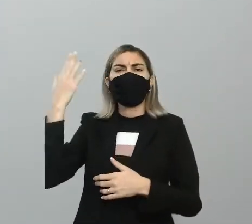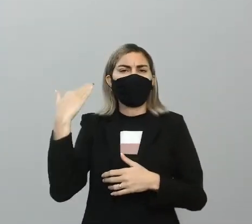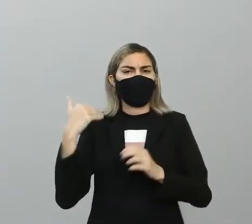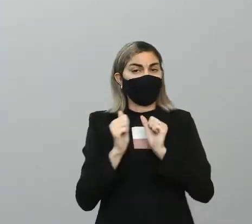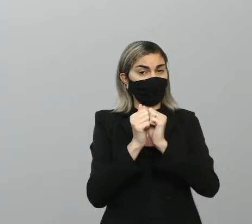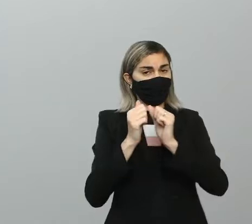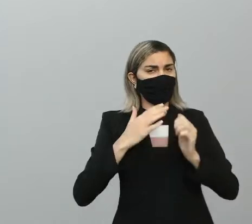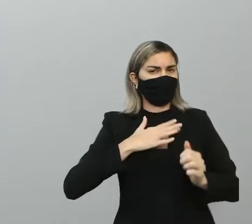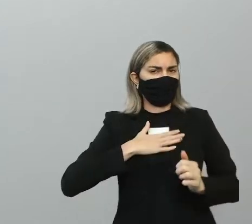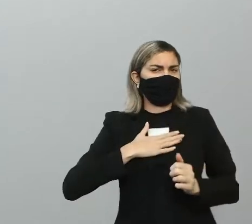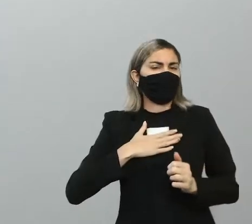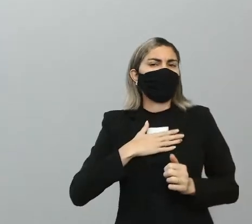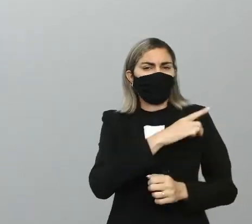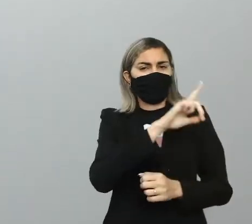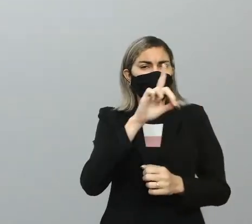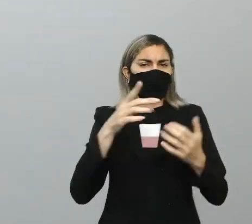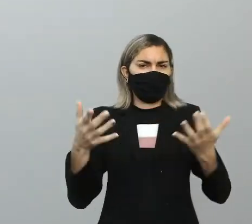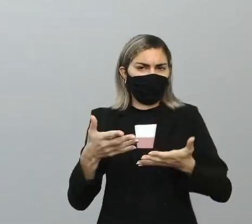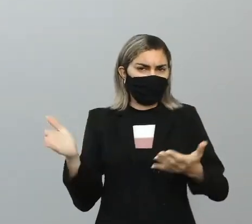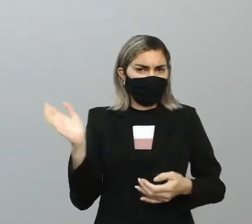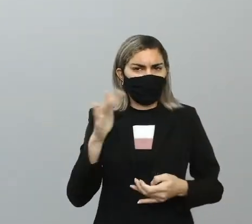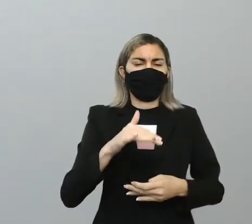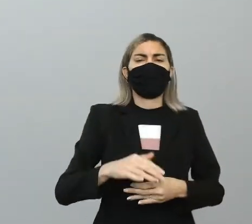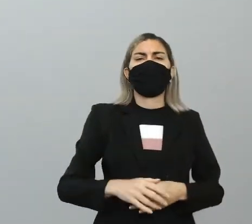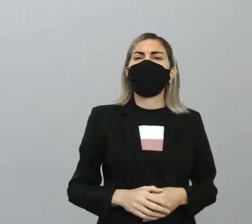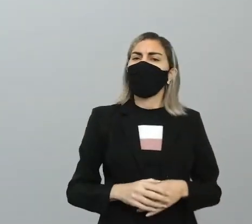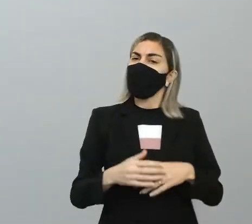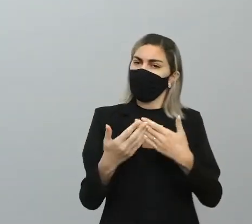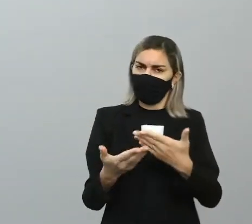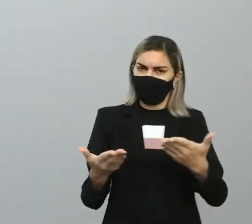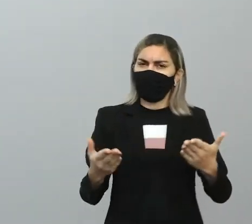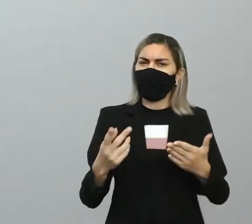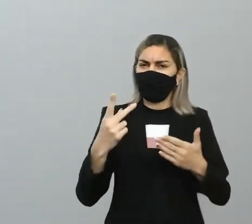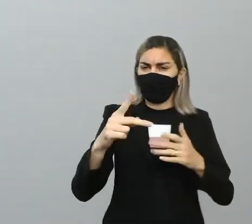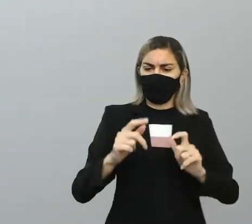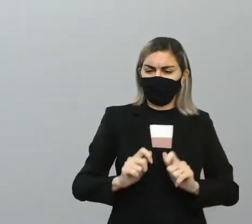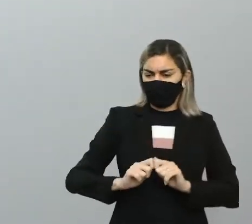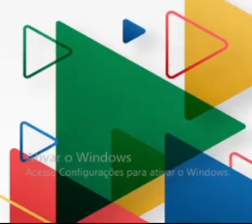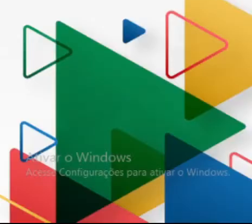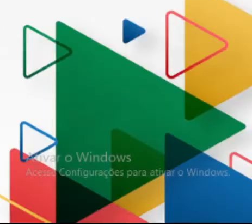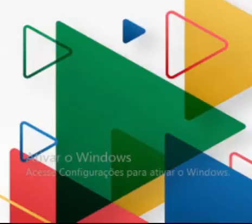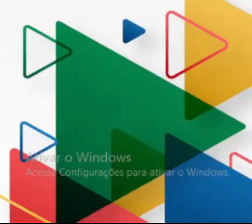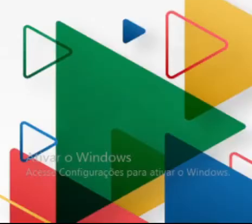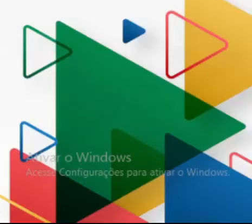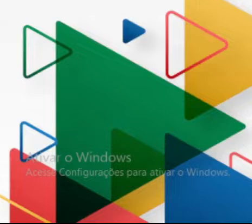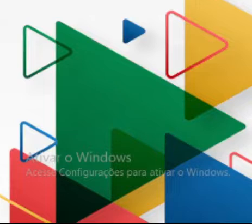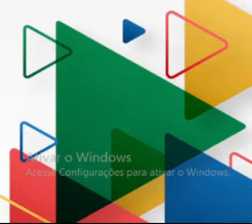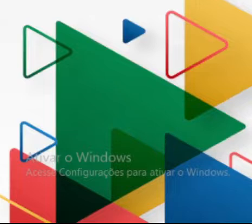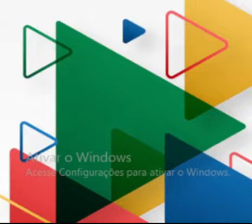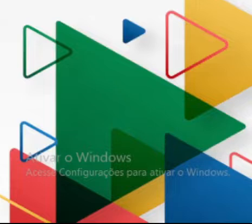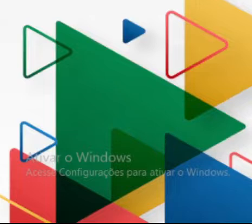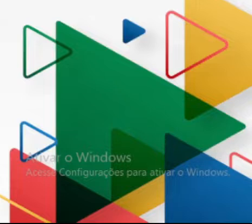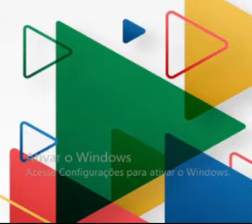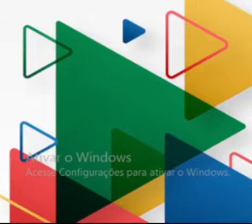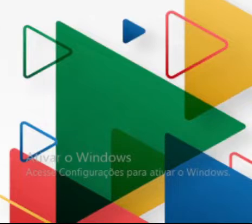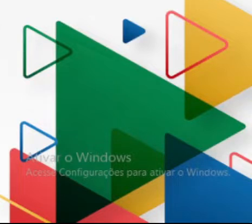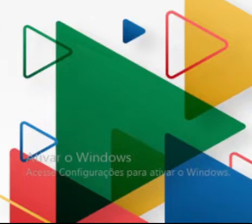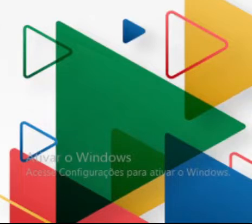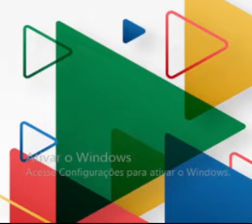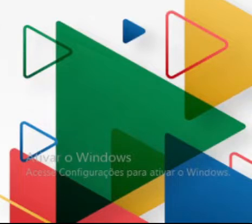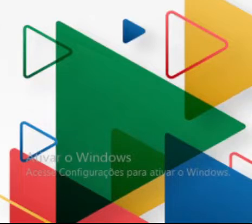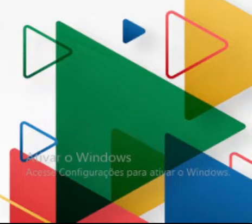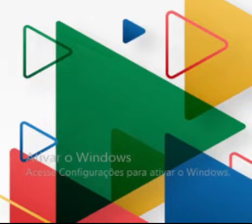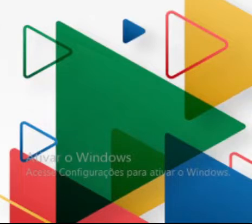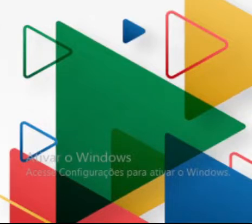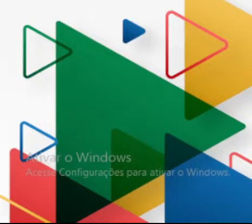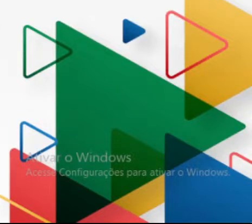junto comigo nesse dia de hoje. Vamos embora? Gente, na sua tela você enxerga um mapa aonde será justamente onde o povo